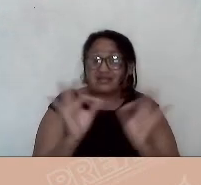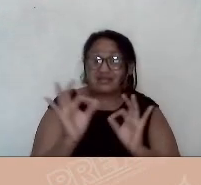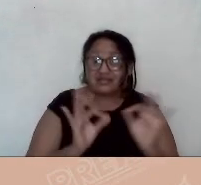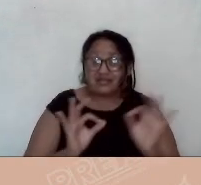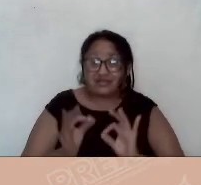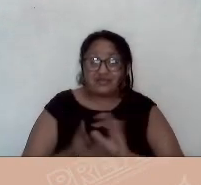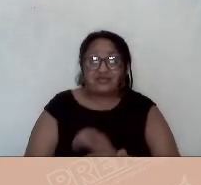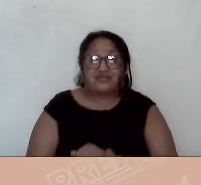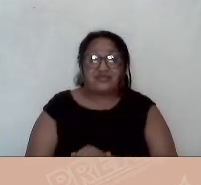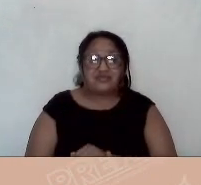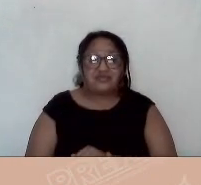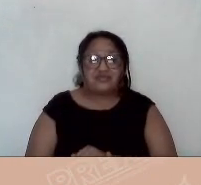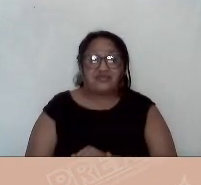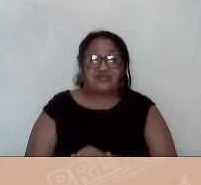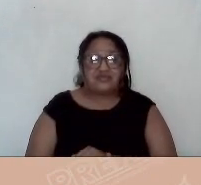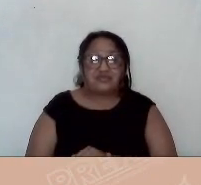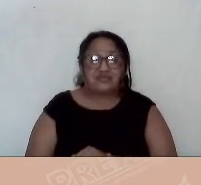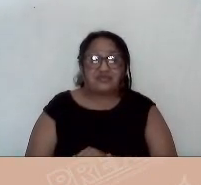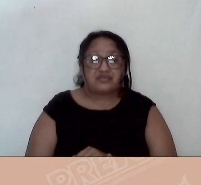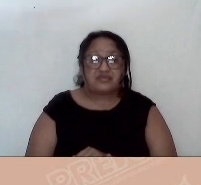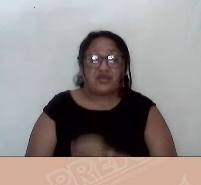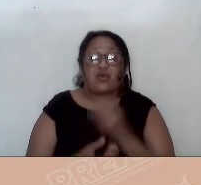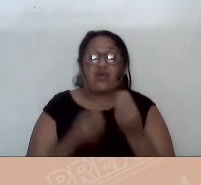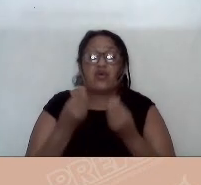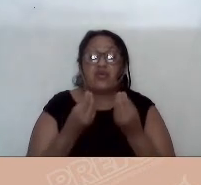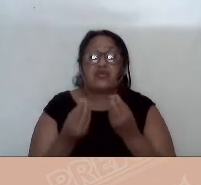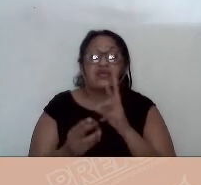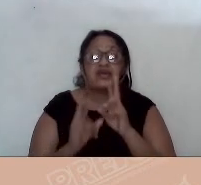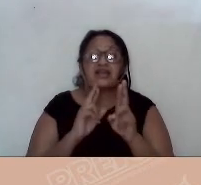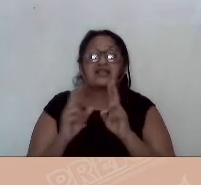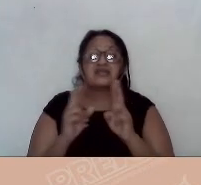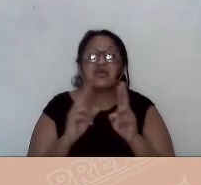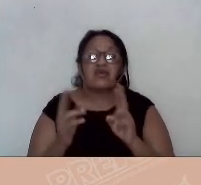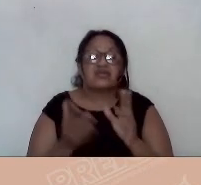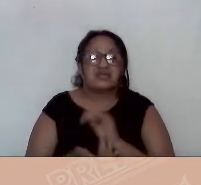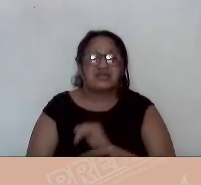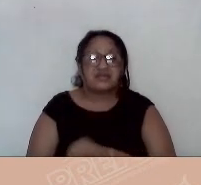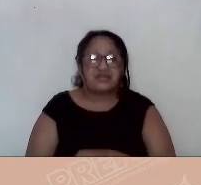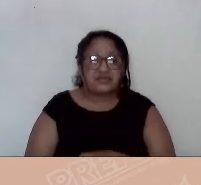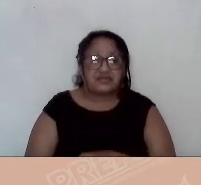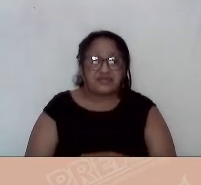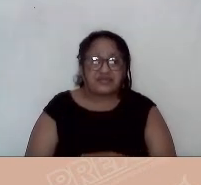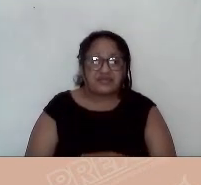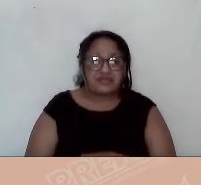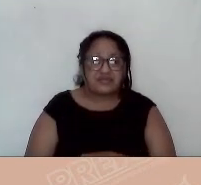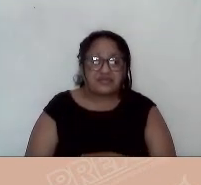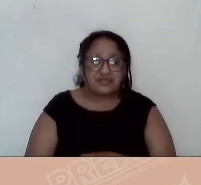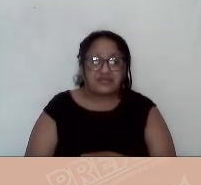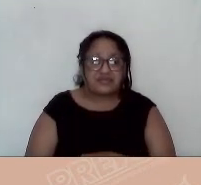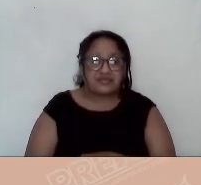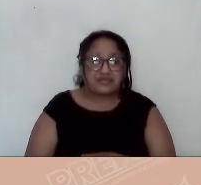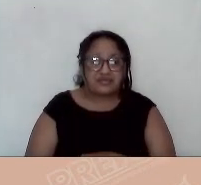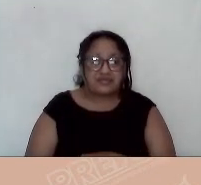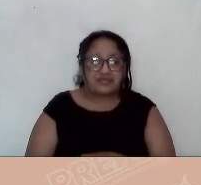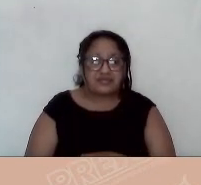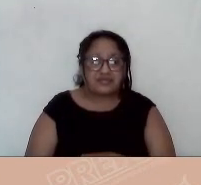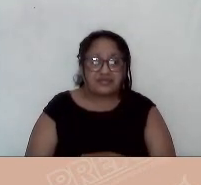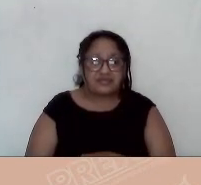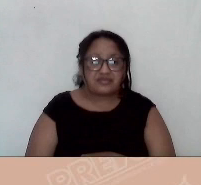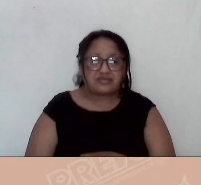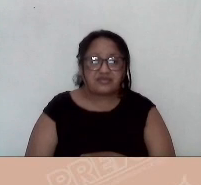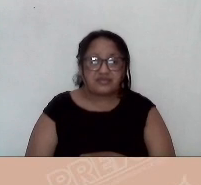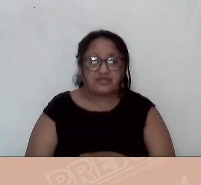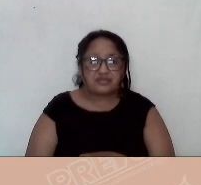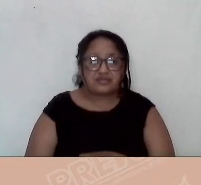as a result como resultado o que que acontece most people have a mistaken idea of what we